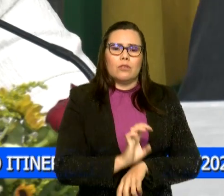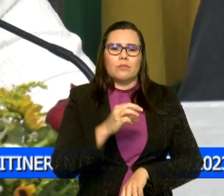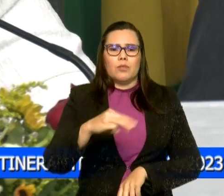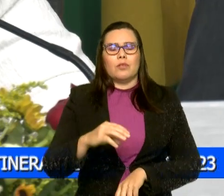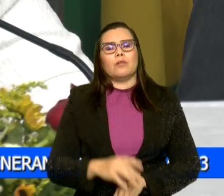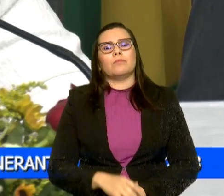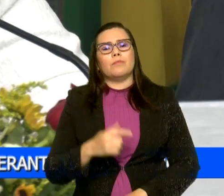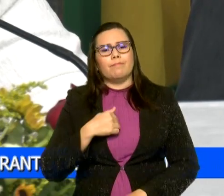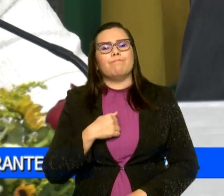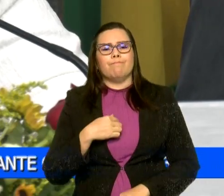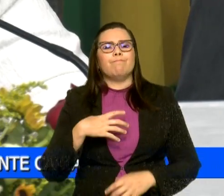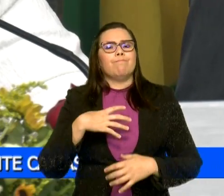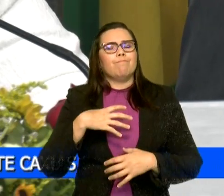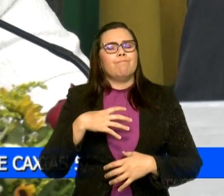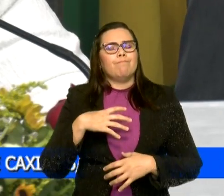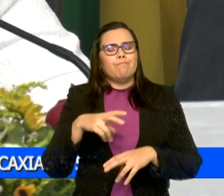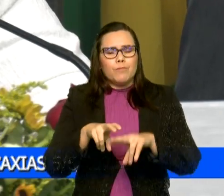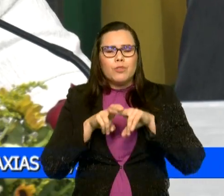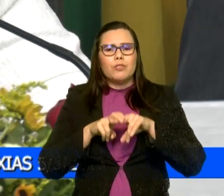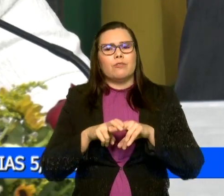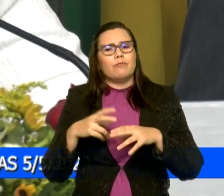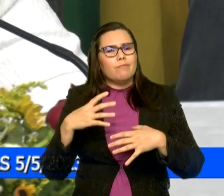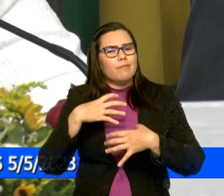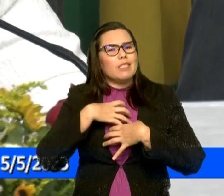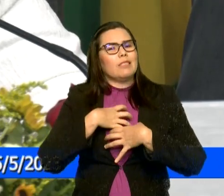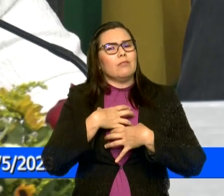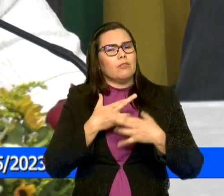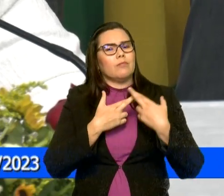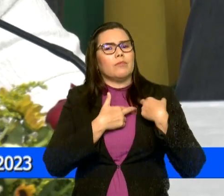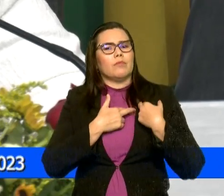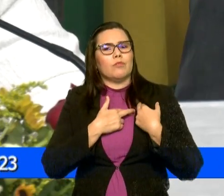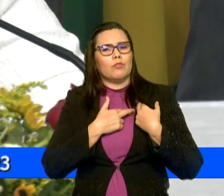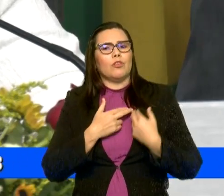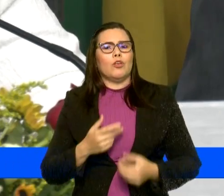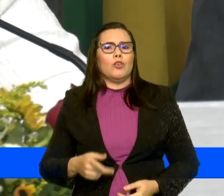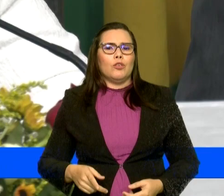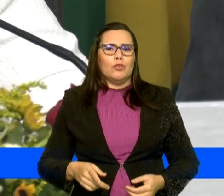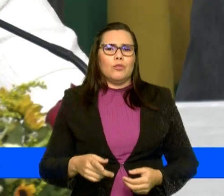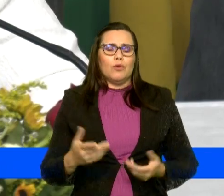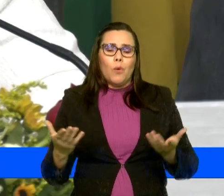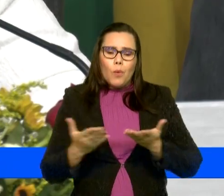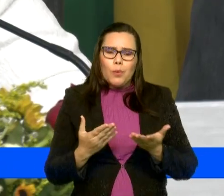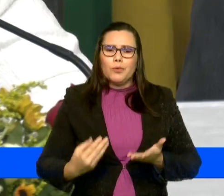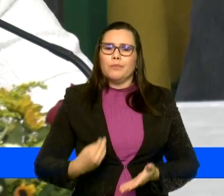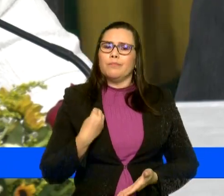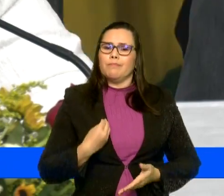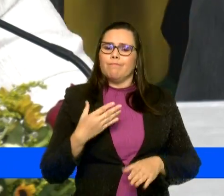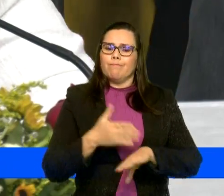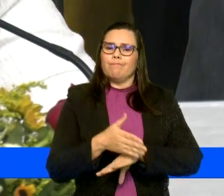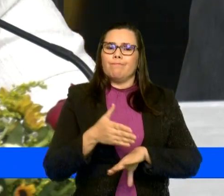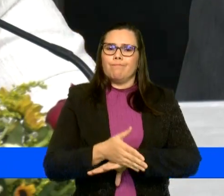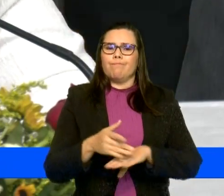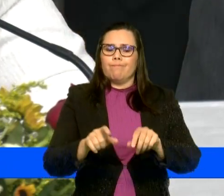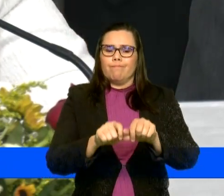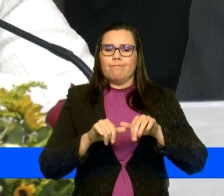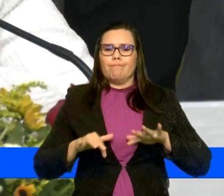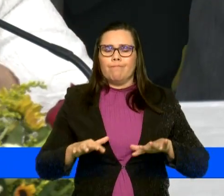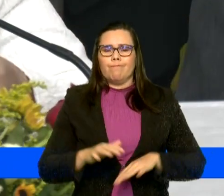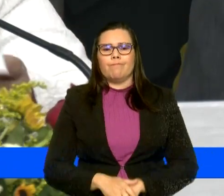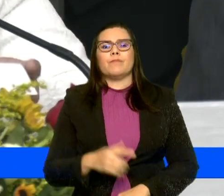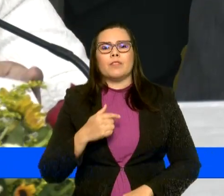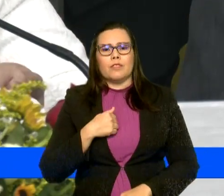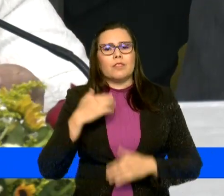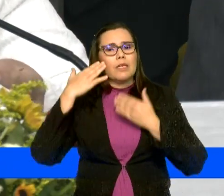do Maranhão. Gostaria de fazer uma menção especial mais uma vez, as